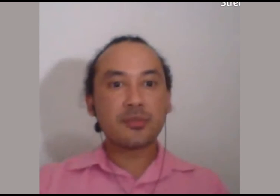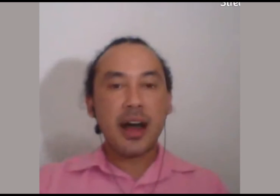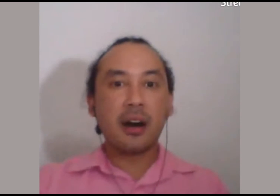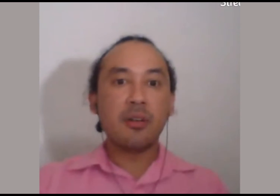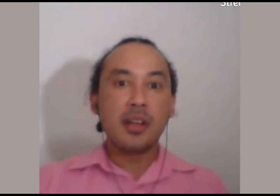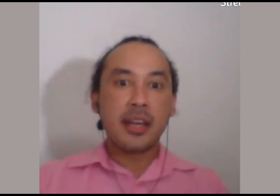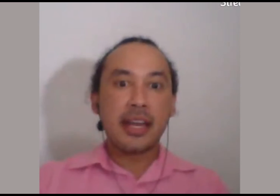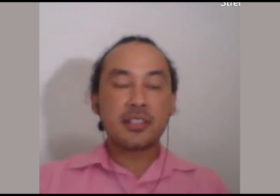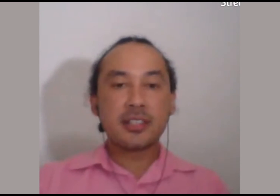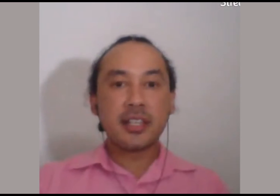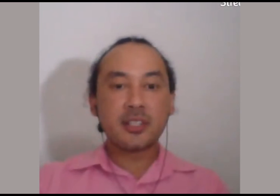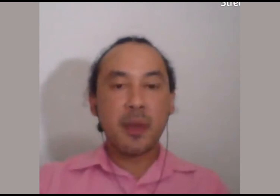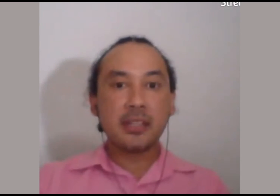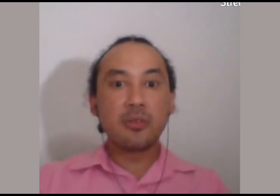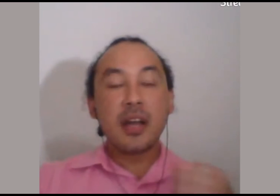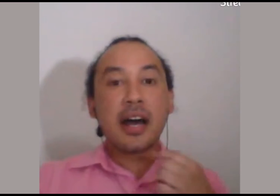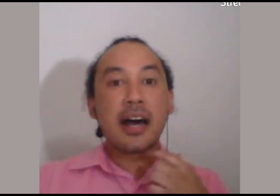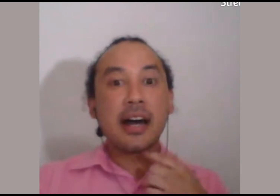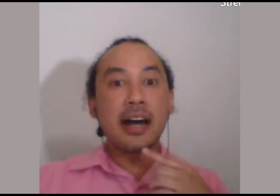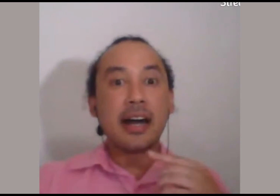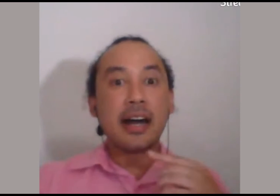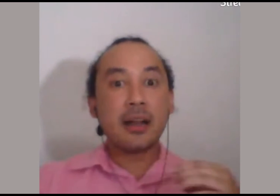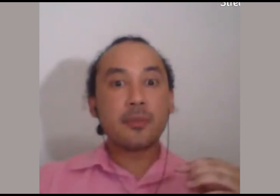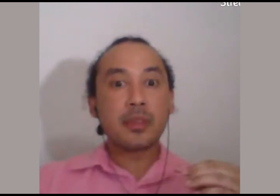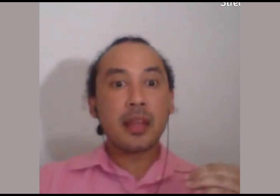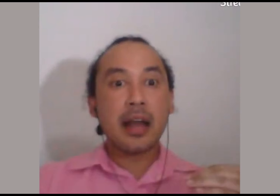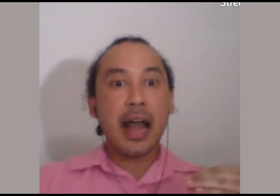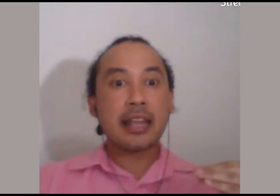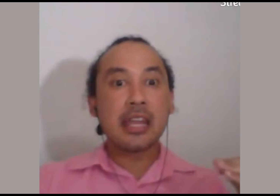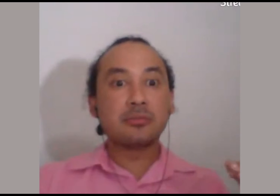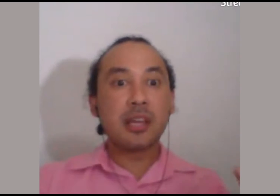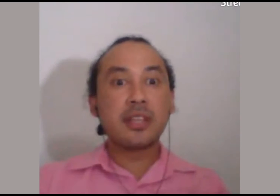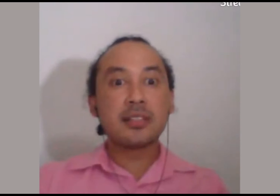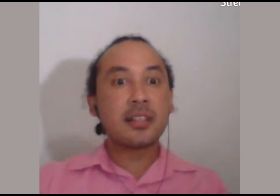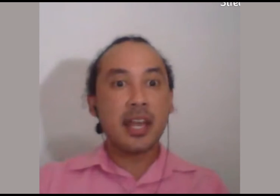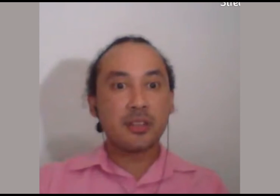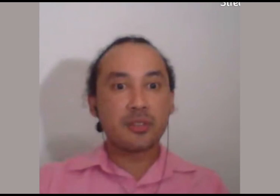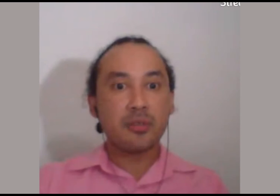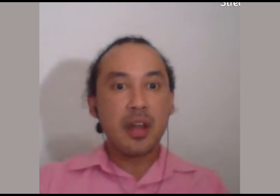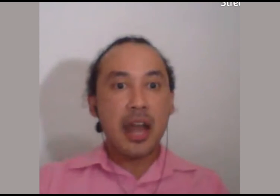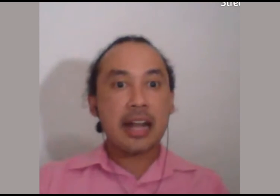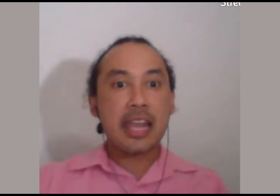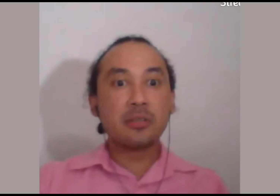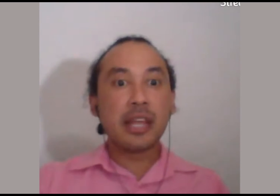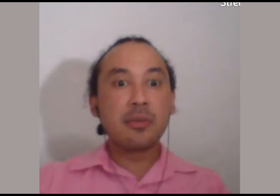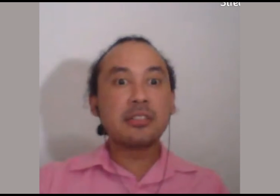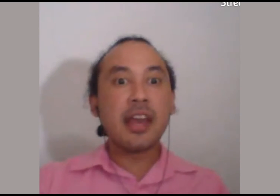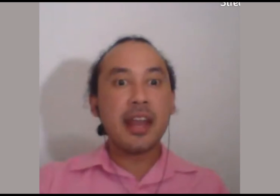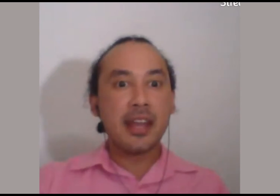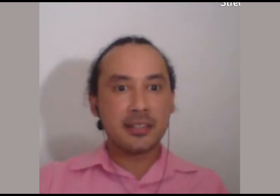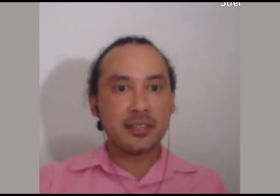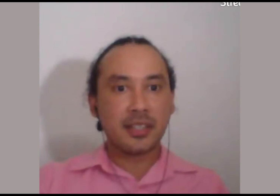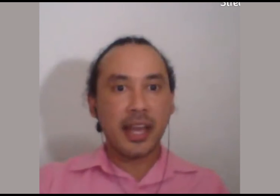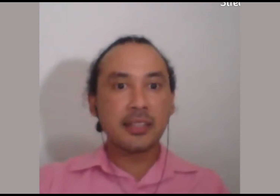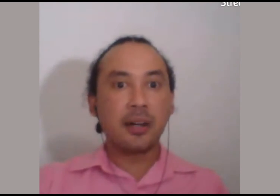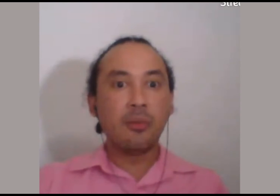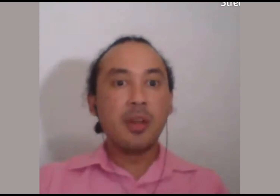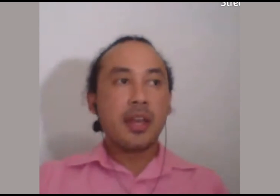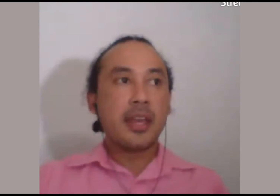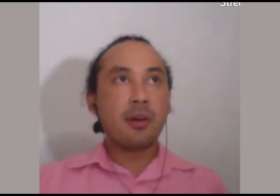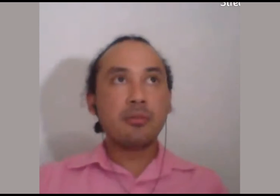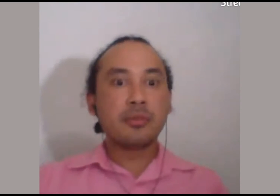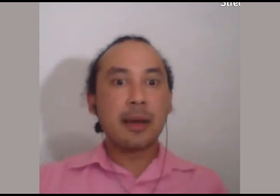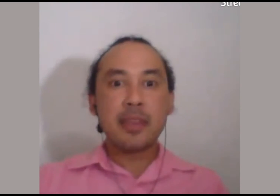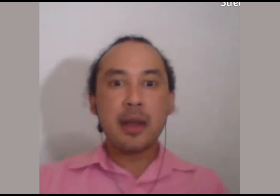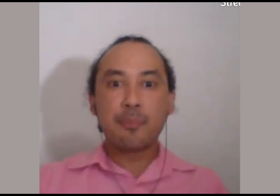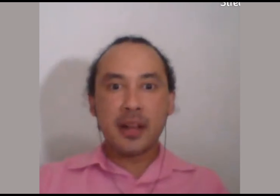Orientação sexual diz respeito a quem eu tenho desejo, a quem eu tenho interesse, né?